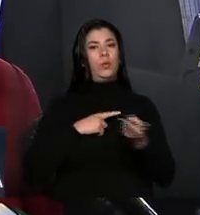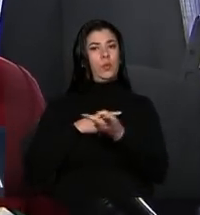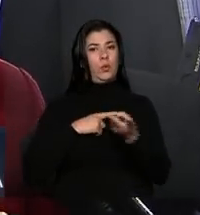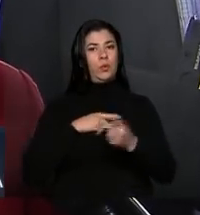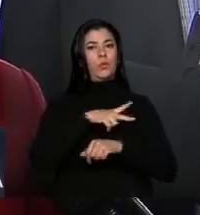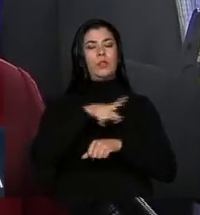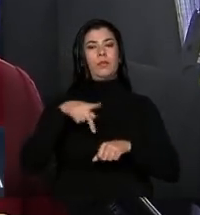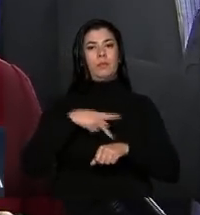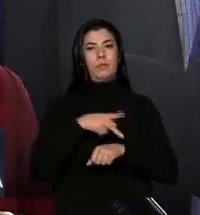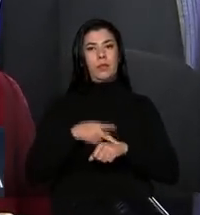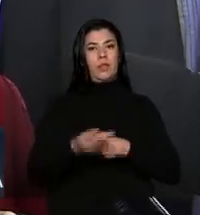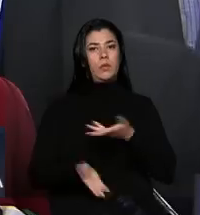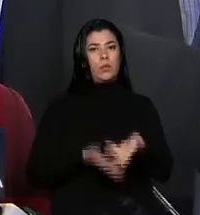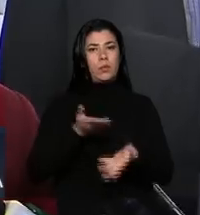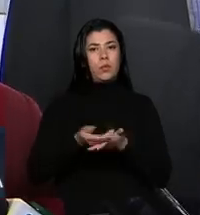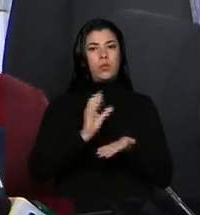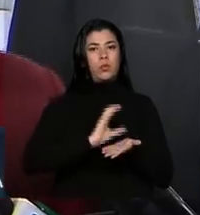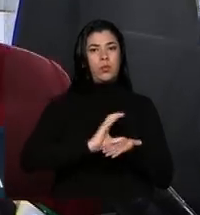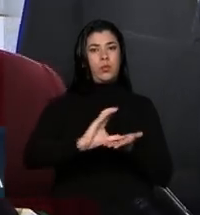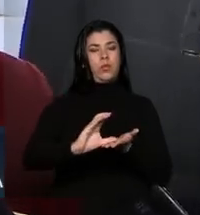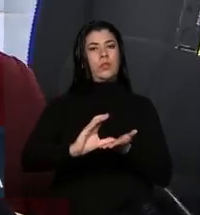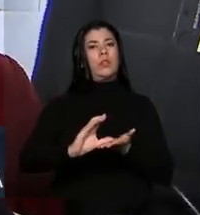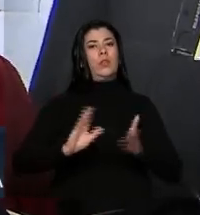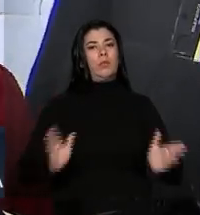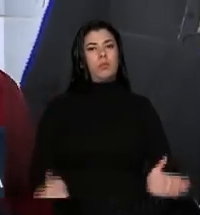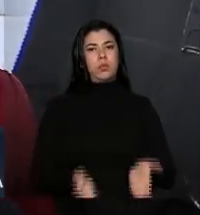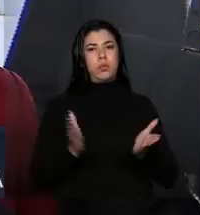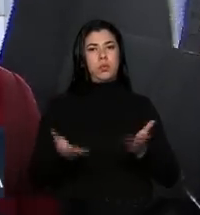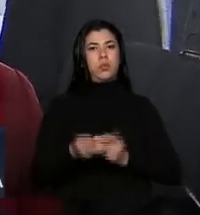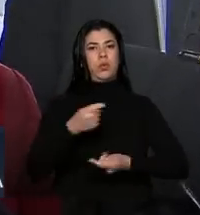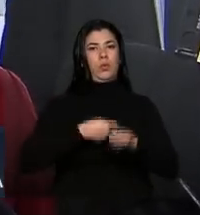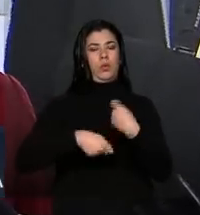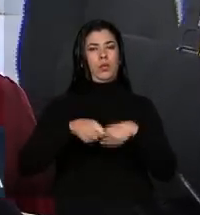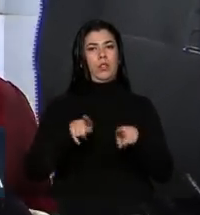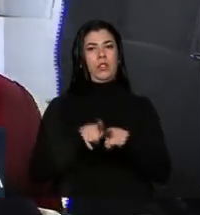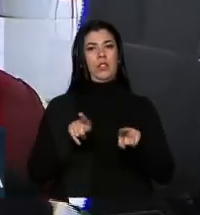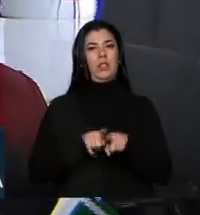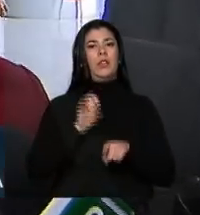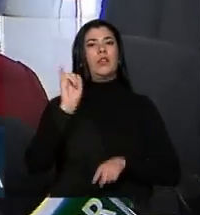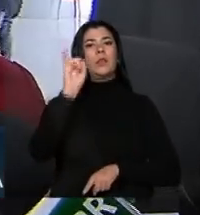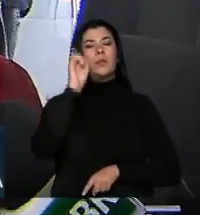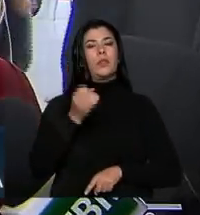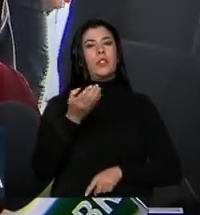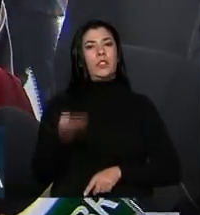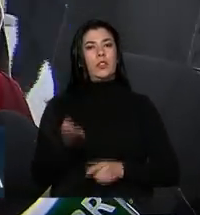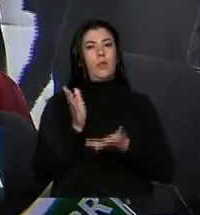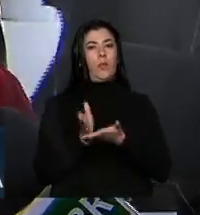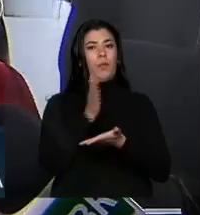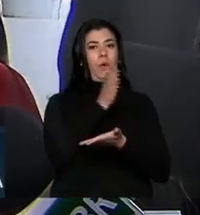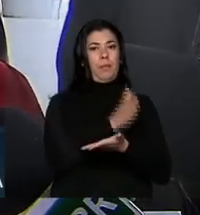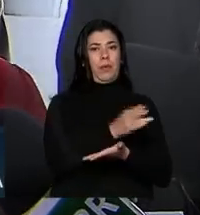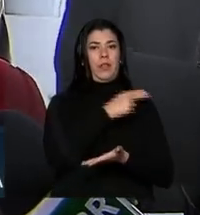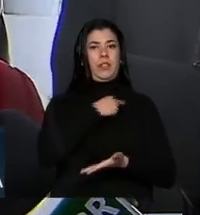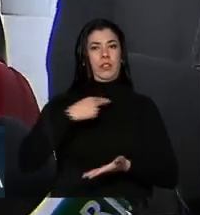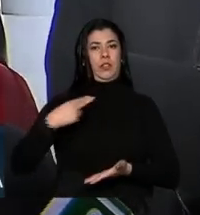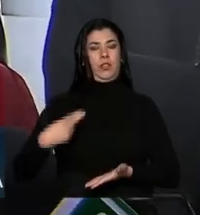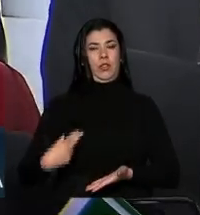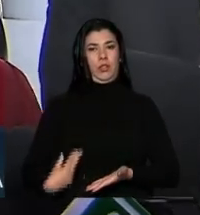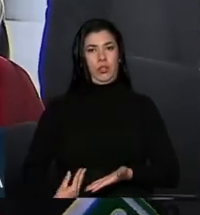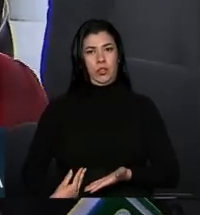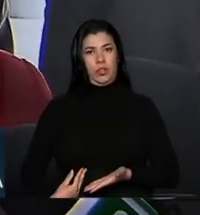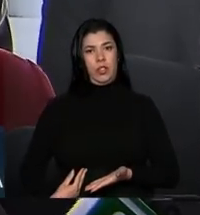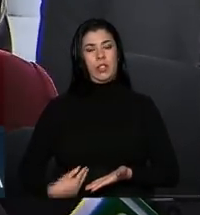bilateral de investimento que vai alavancar muito mais investimento que a parte chinesa oferece